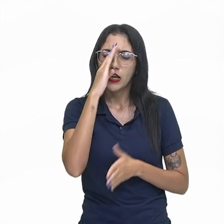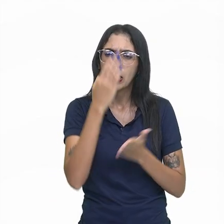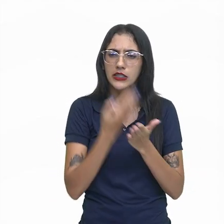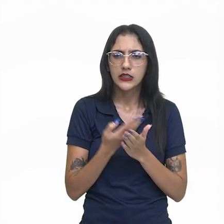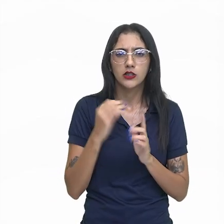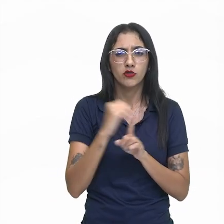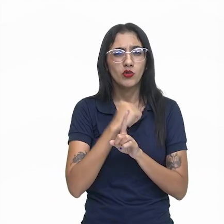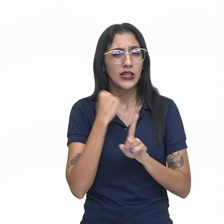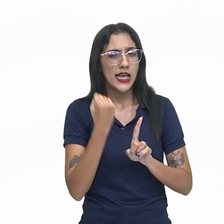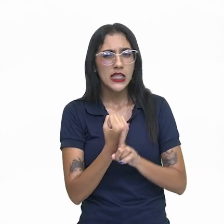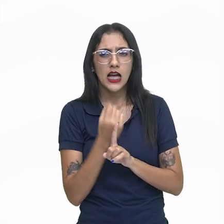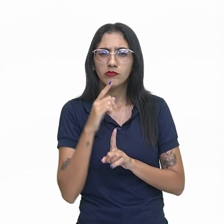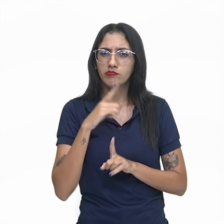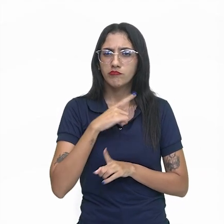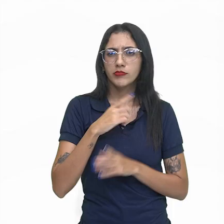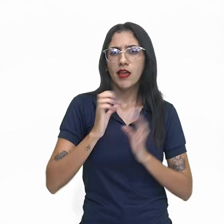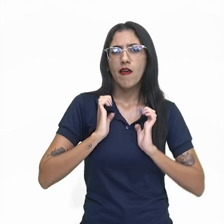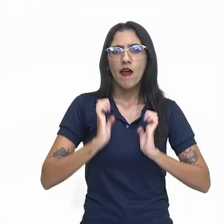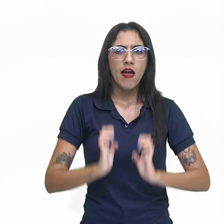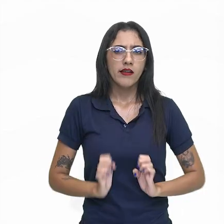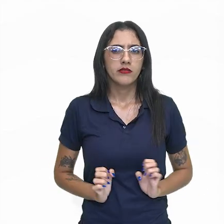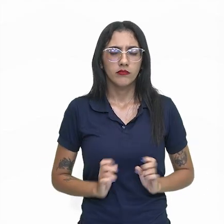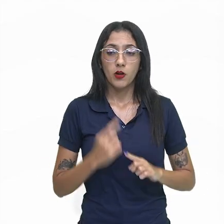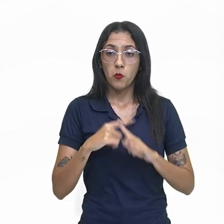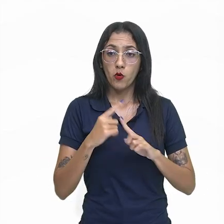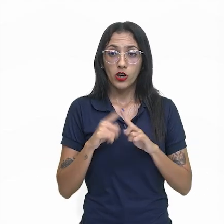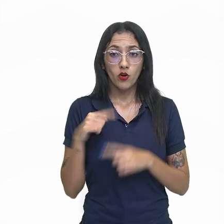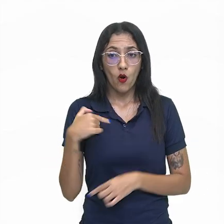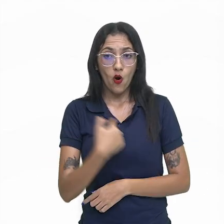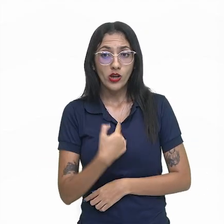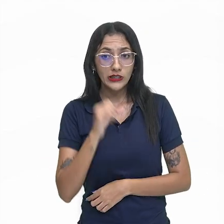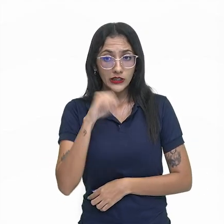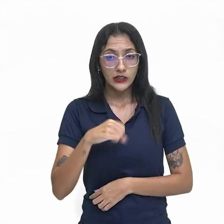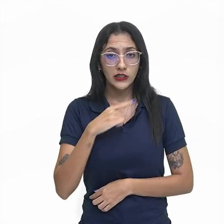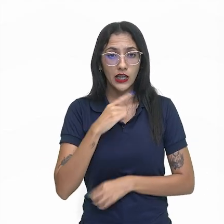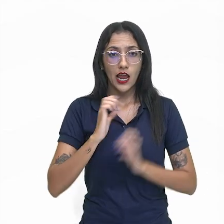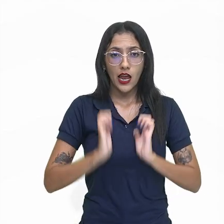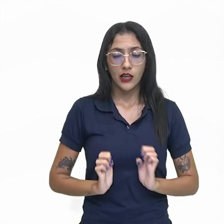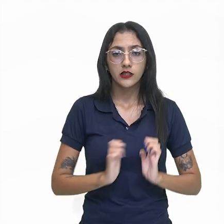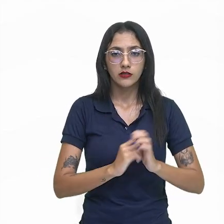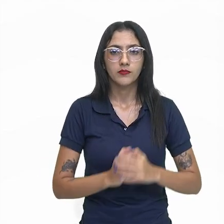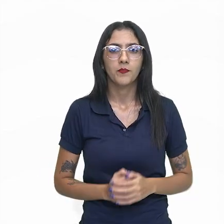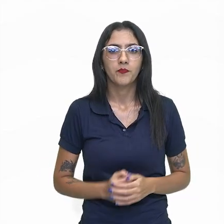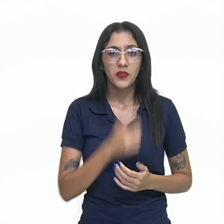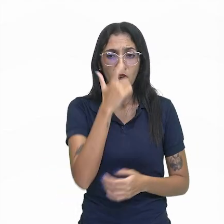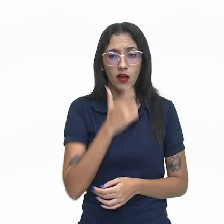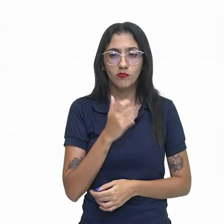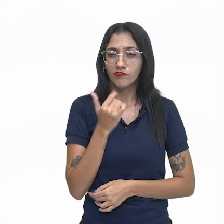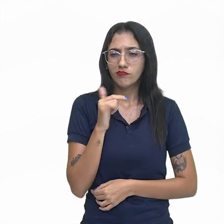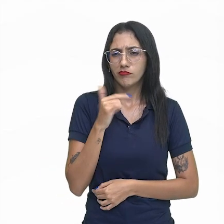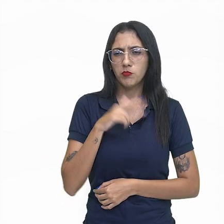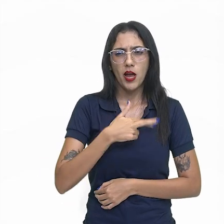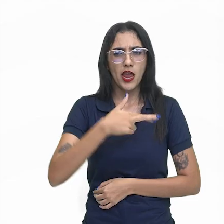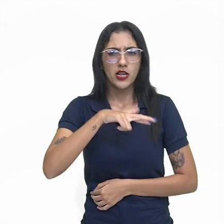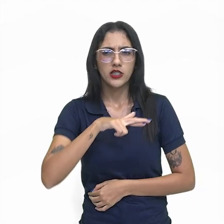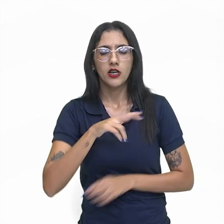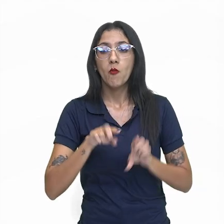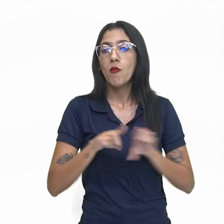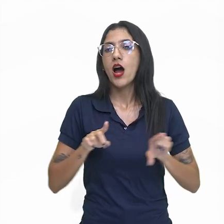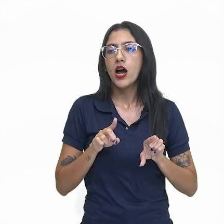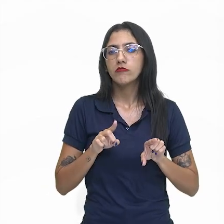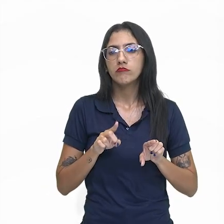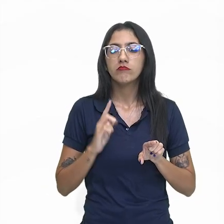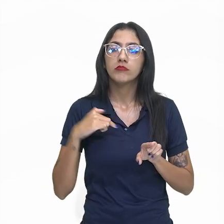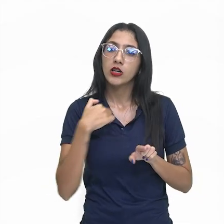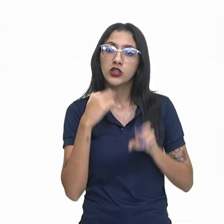era íntegra, já que somos todos íntegros. Não temos religião, mas somos